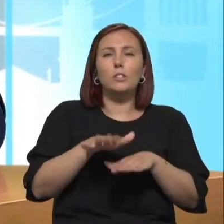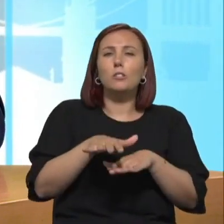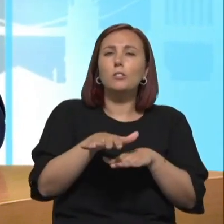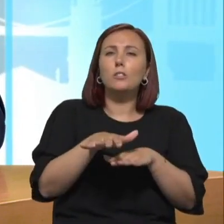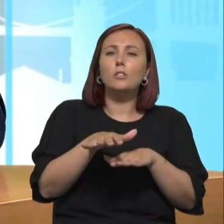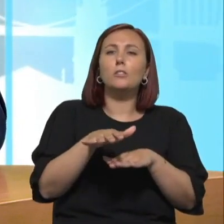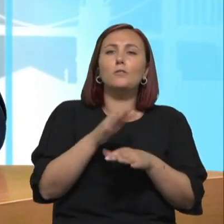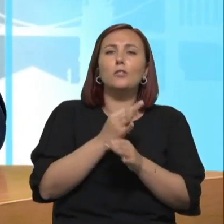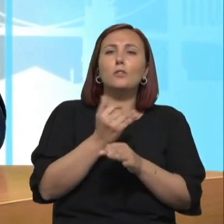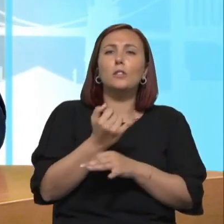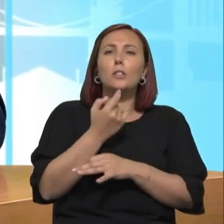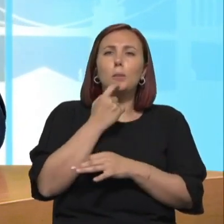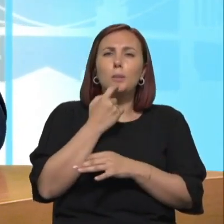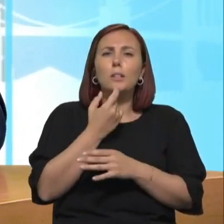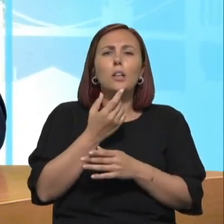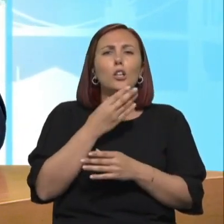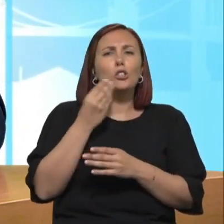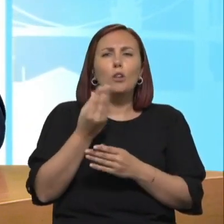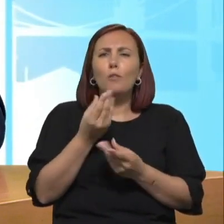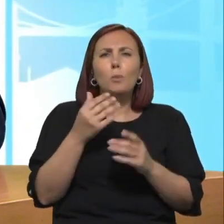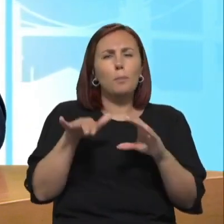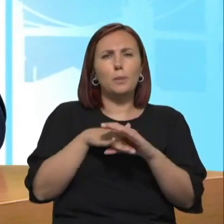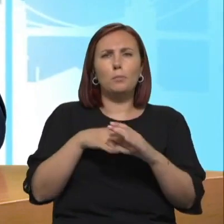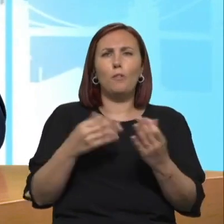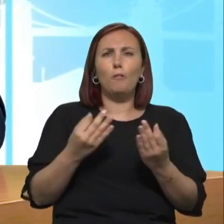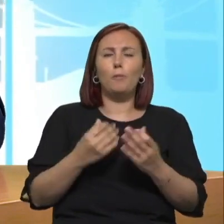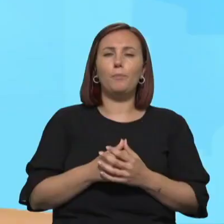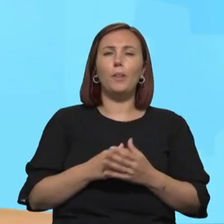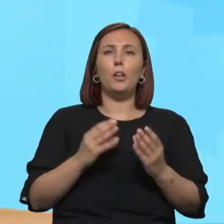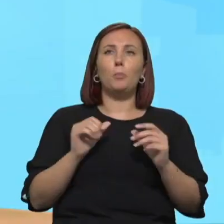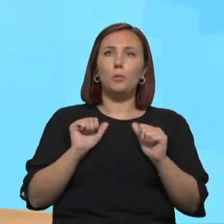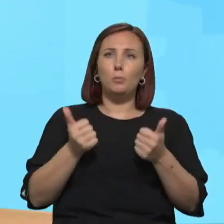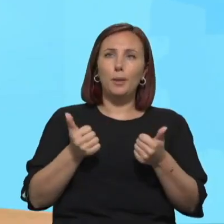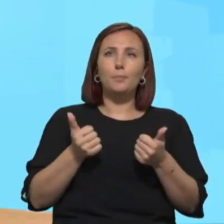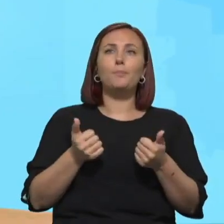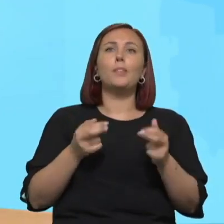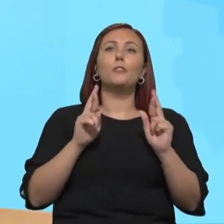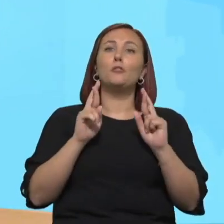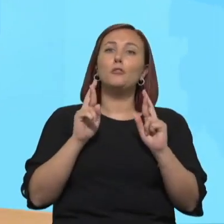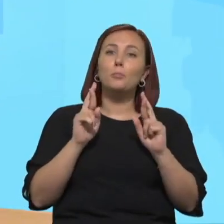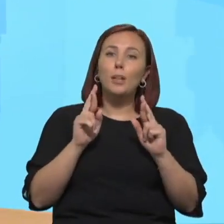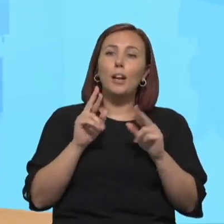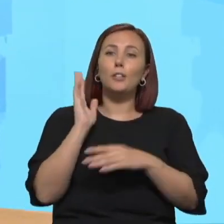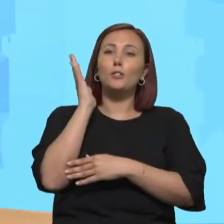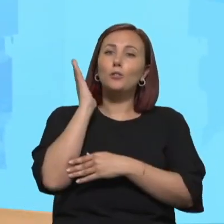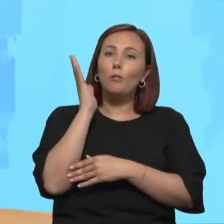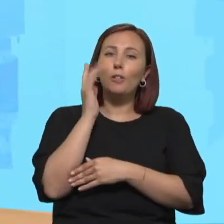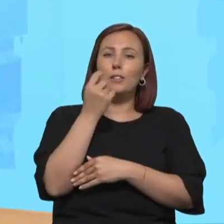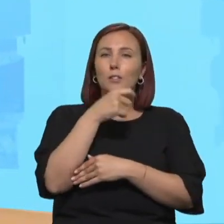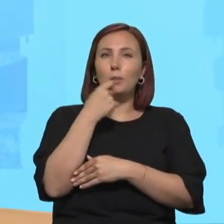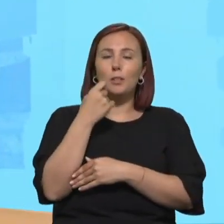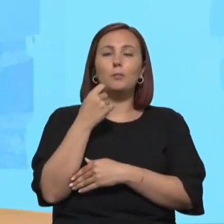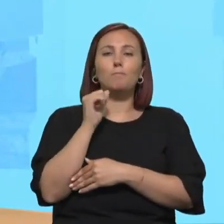de 25 de Abril, uma grande participação de jovens. Muito bem, e vamos esperar e contar com eles também nas conferências de maio do